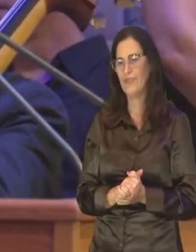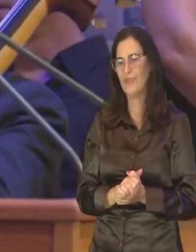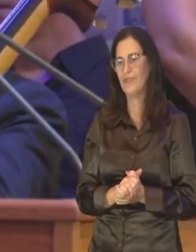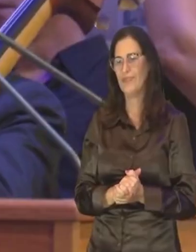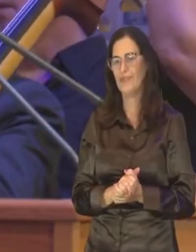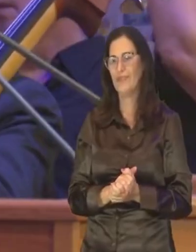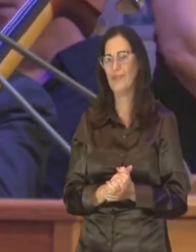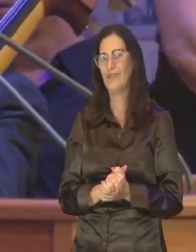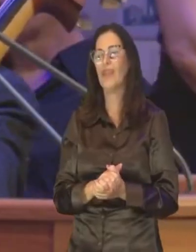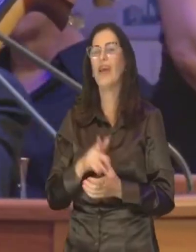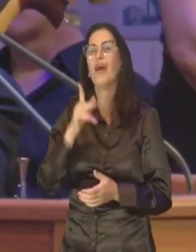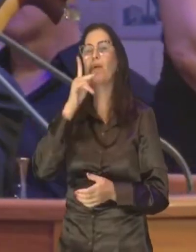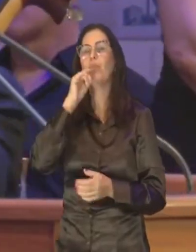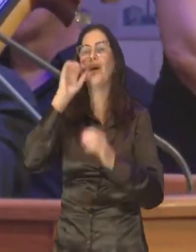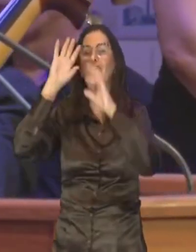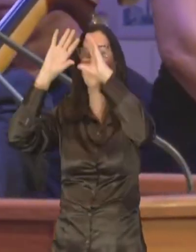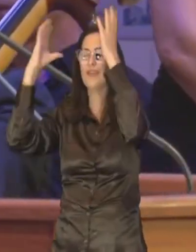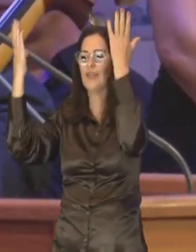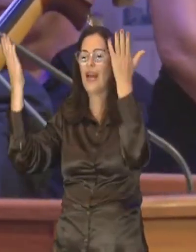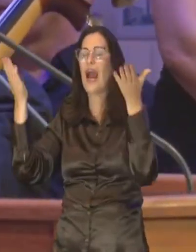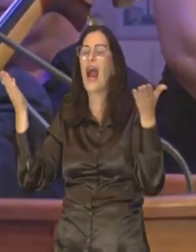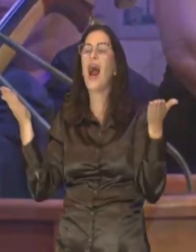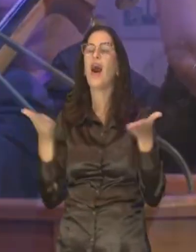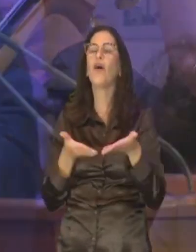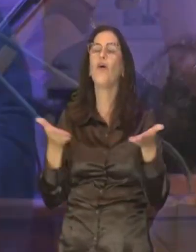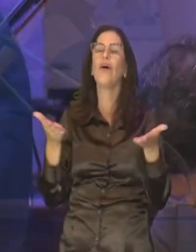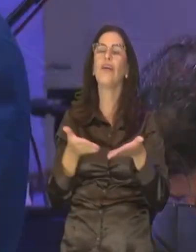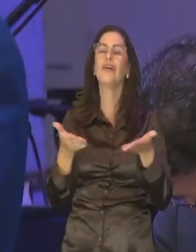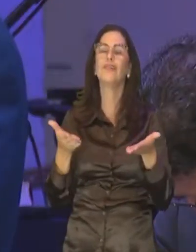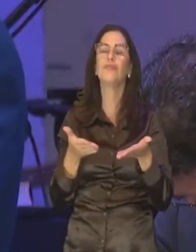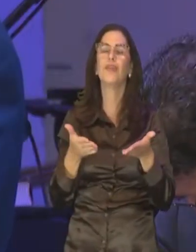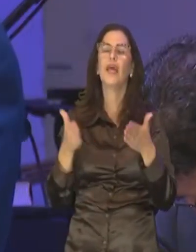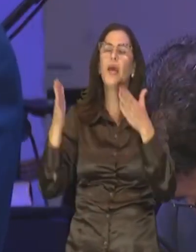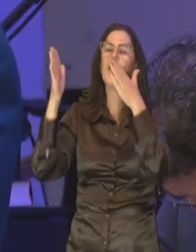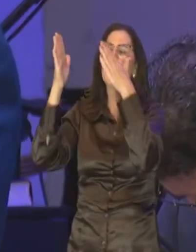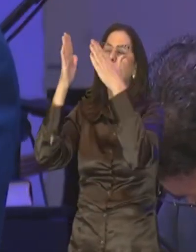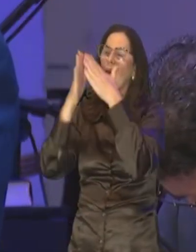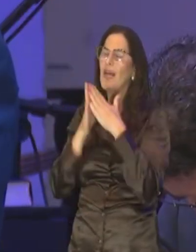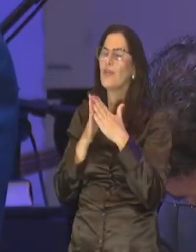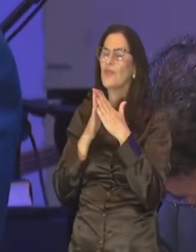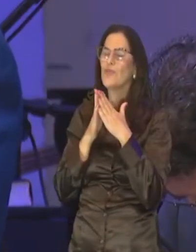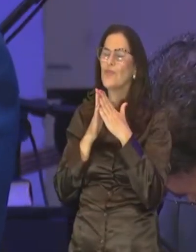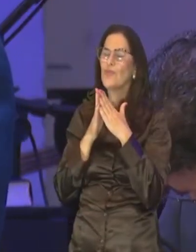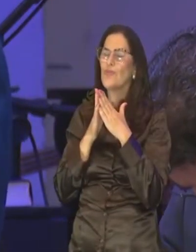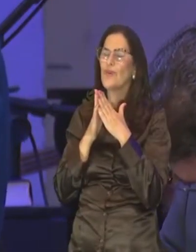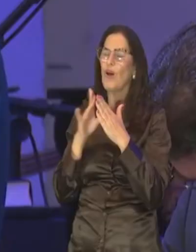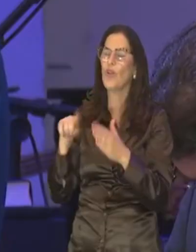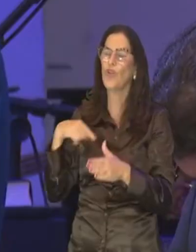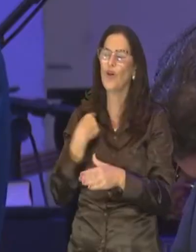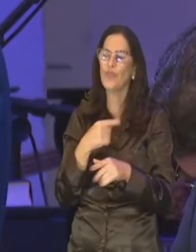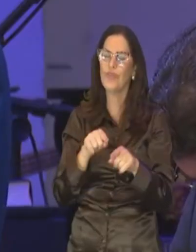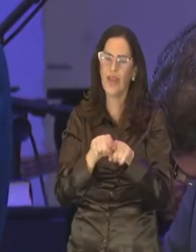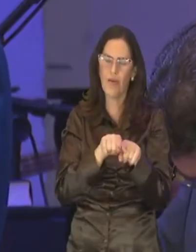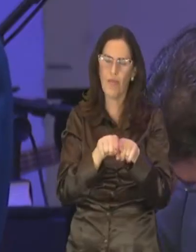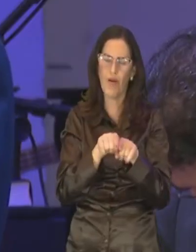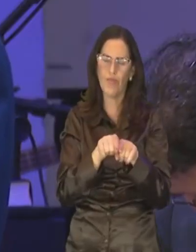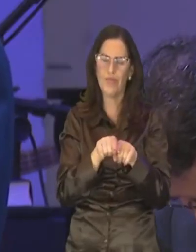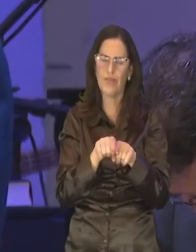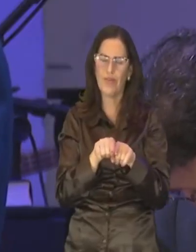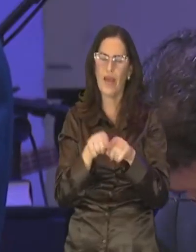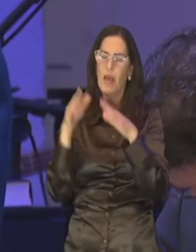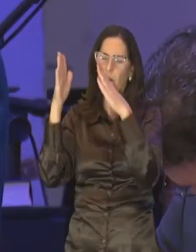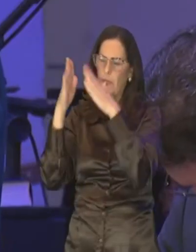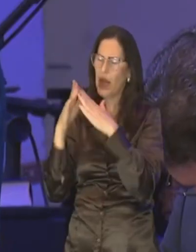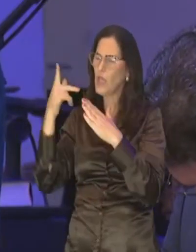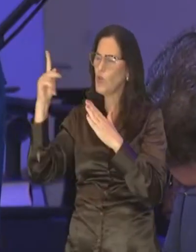Pai Celeste, neste momento, eu peço pelos nossos irmãos, peço pela